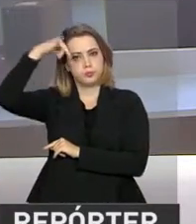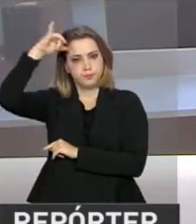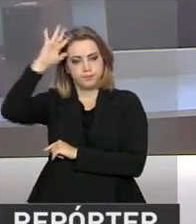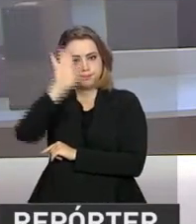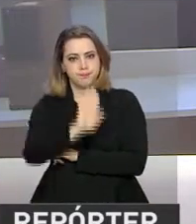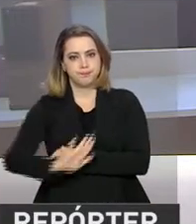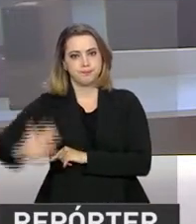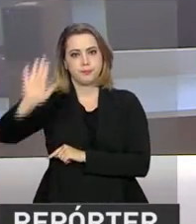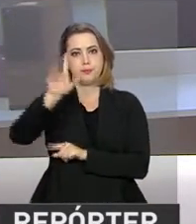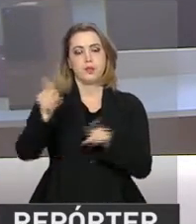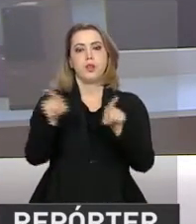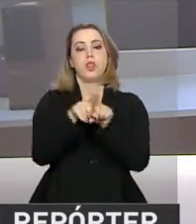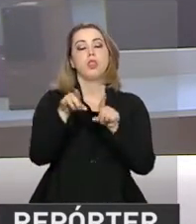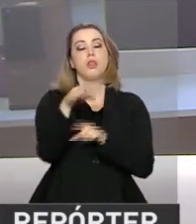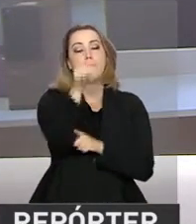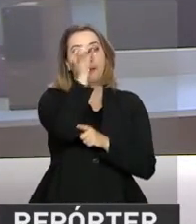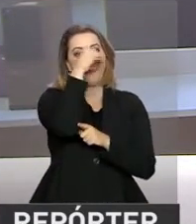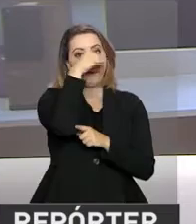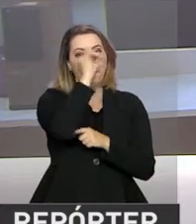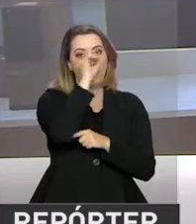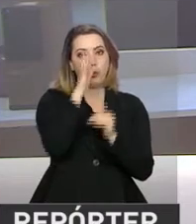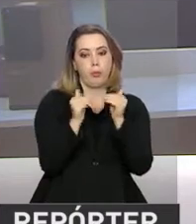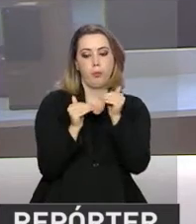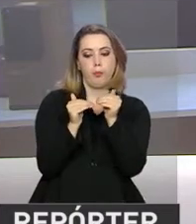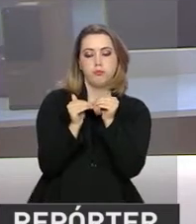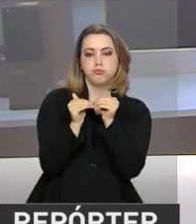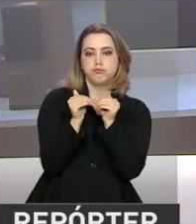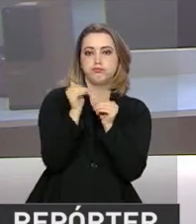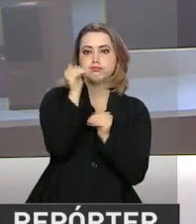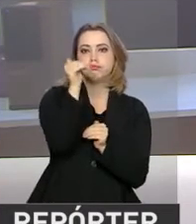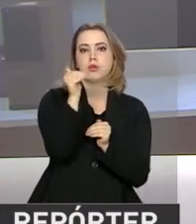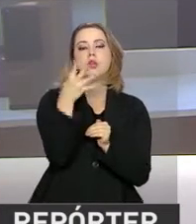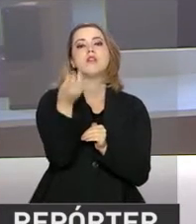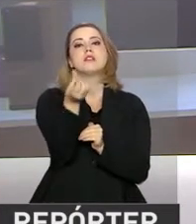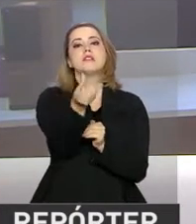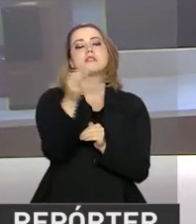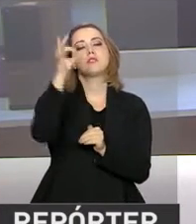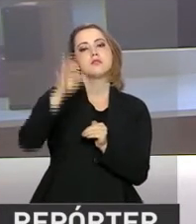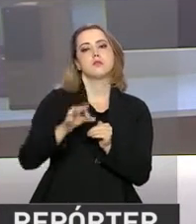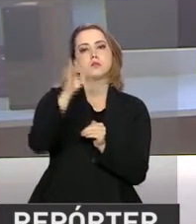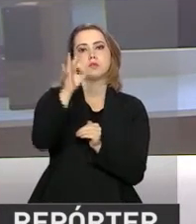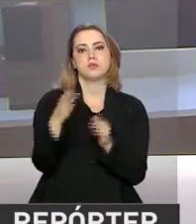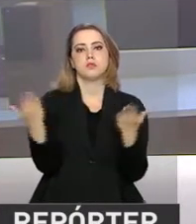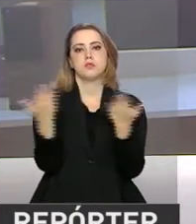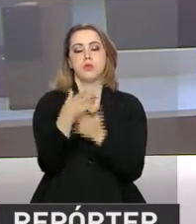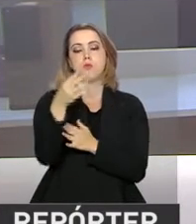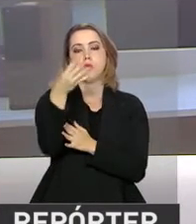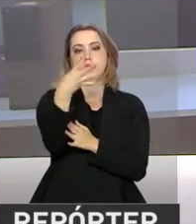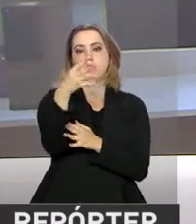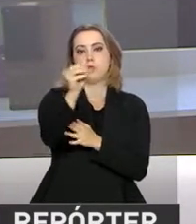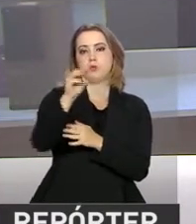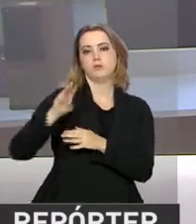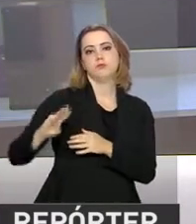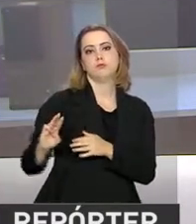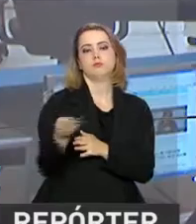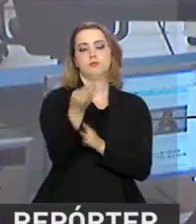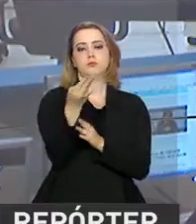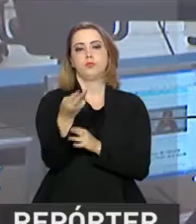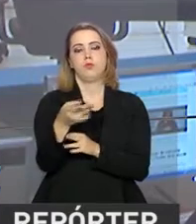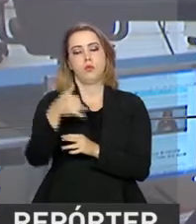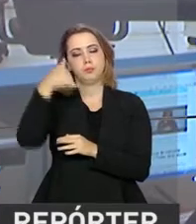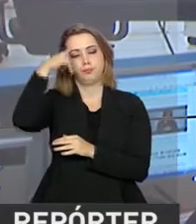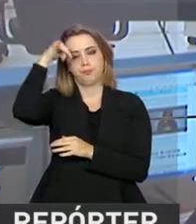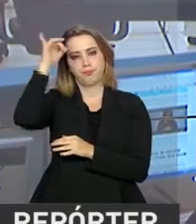também na pecuária suína que cresceu mais de 6% e chegou a 40 milhões de cabeças no ano passado